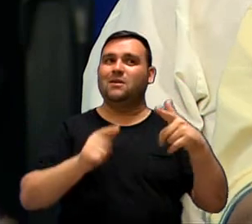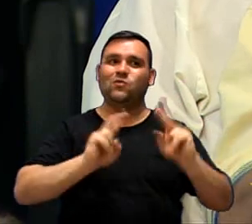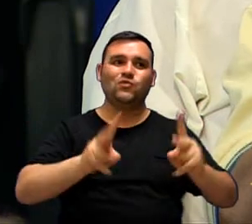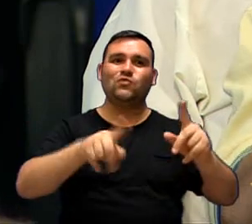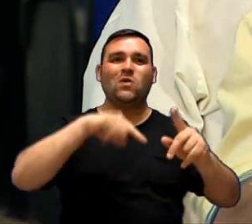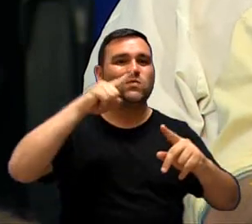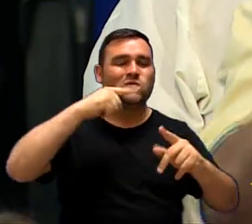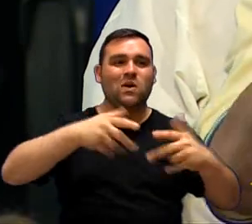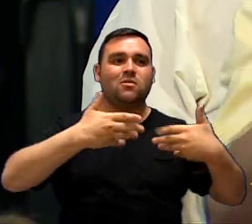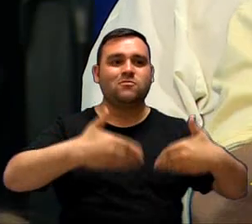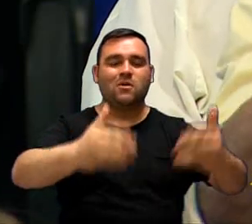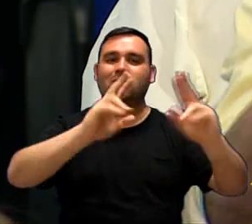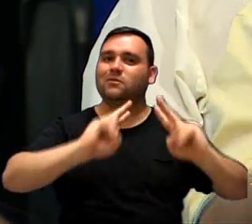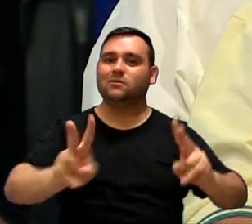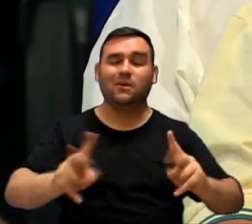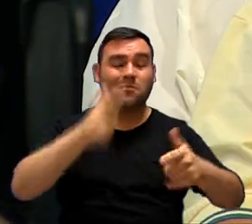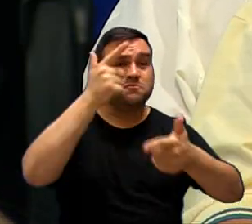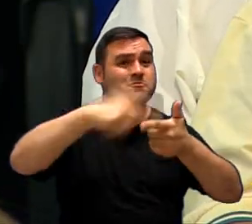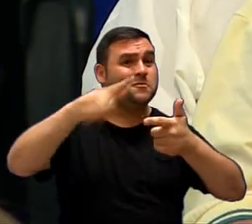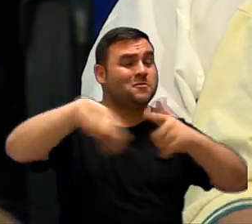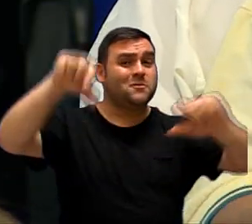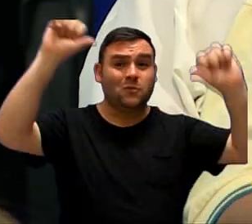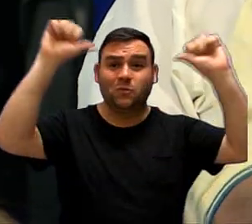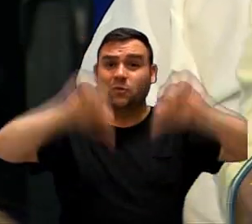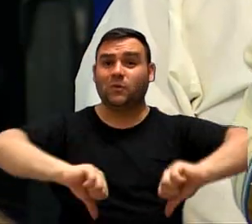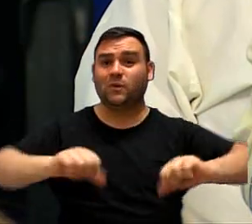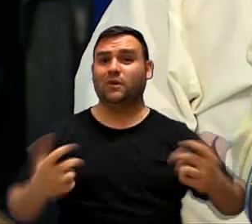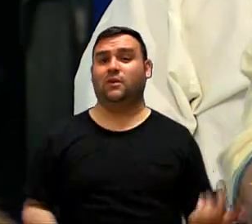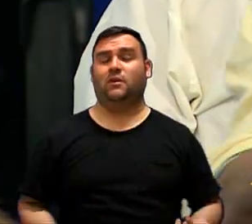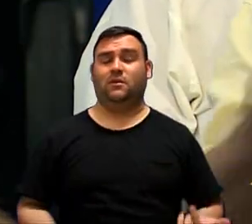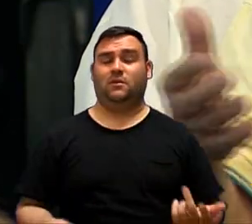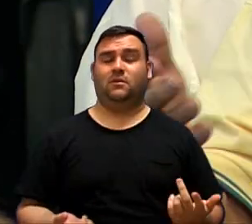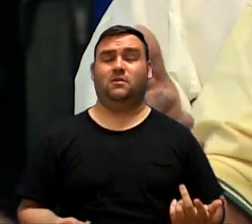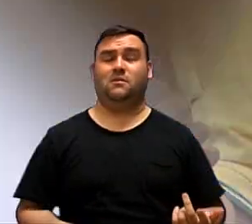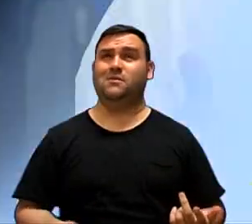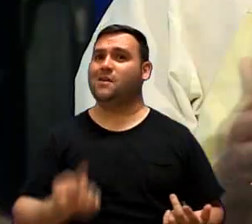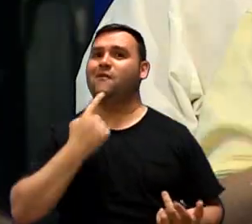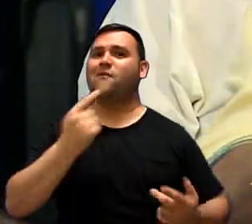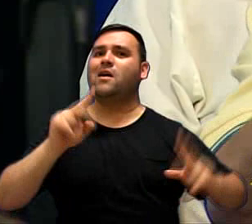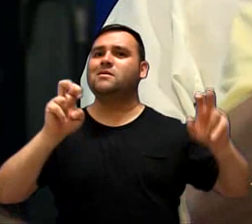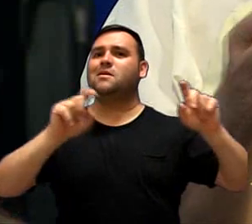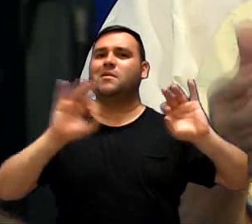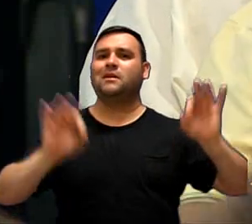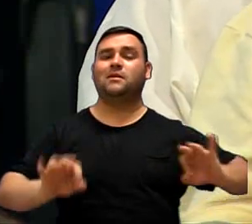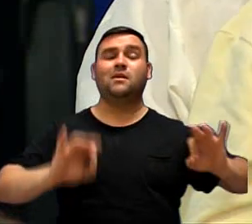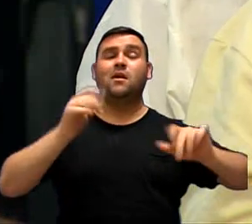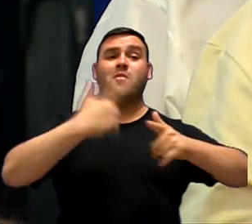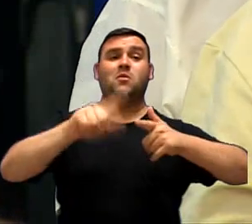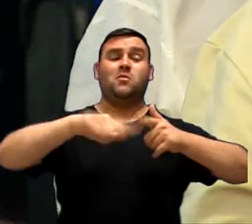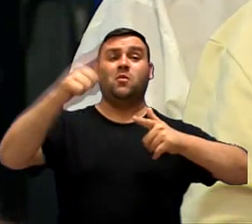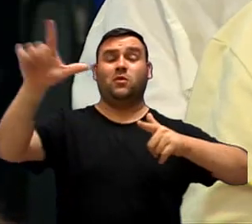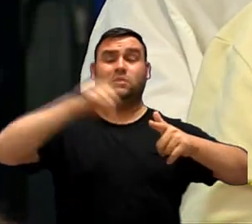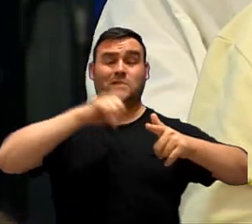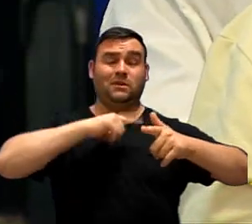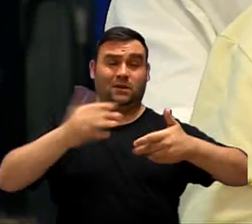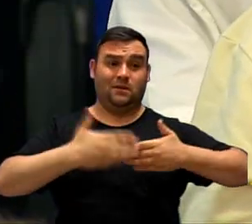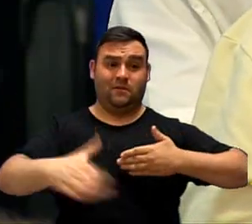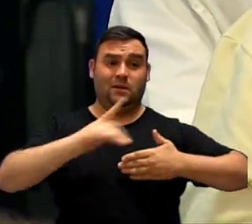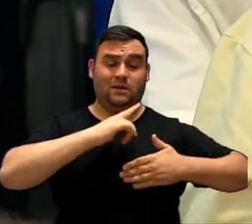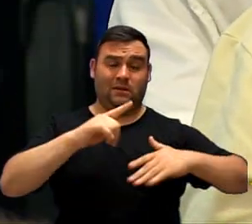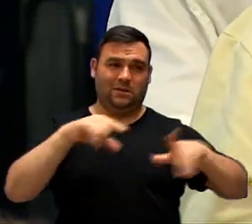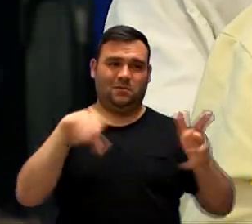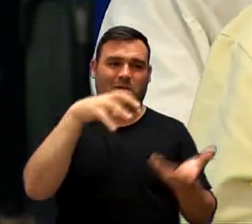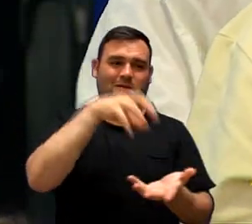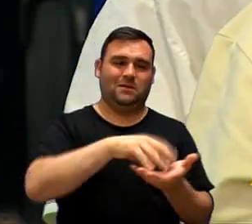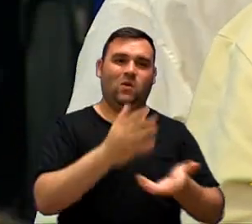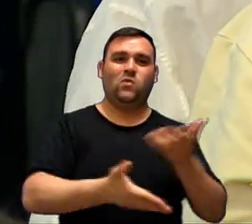frente. Esse problema é terrível. Então, não se fala disso. Outro problema, nós teremos uma